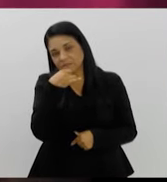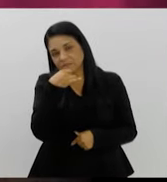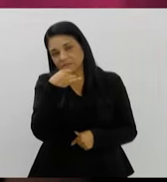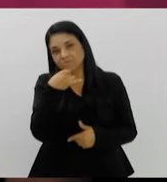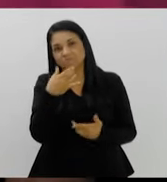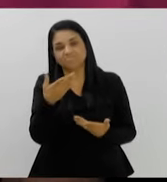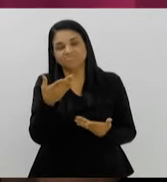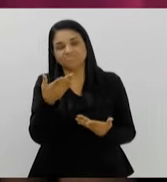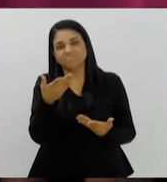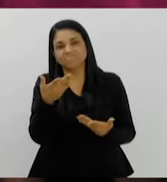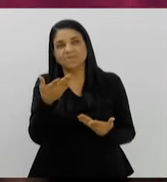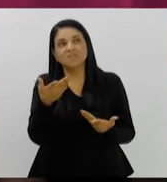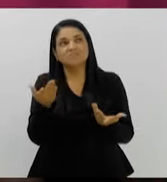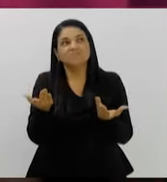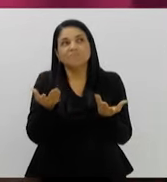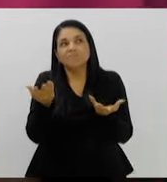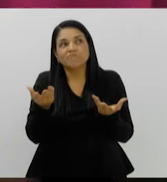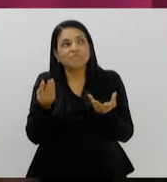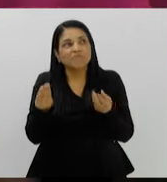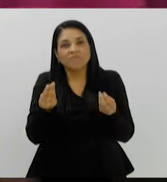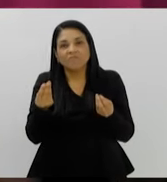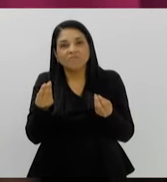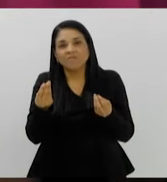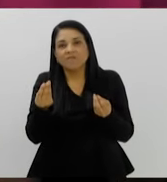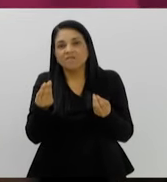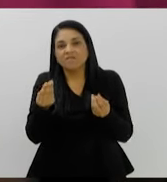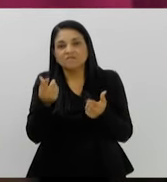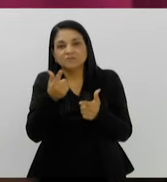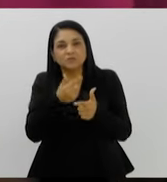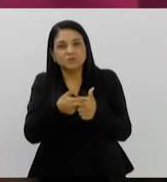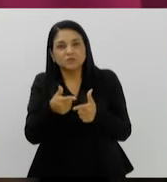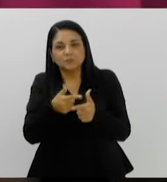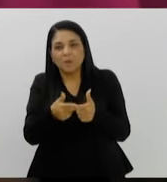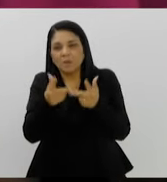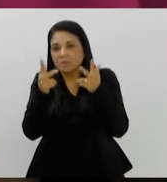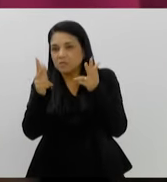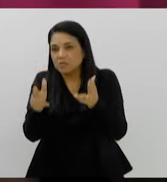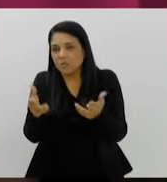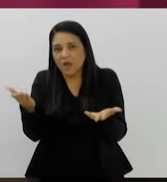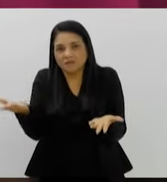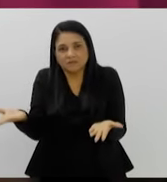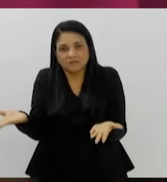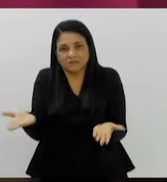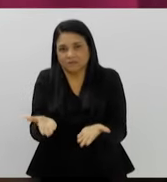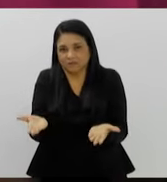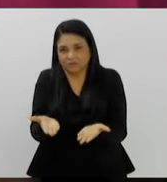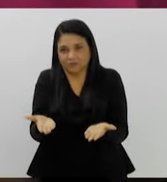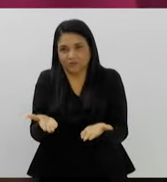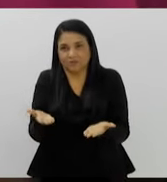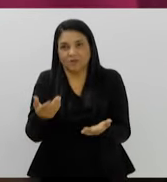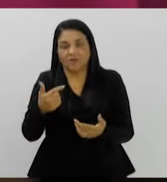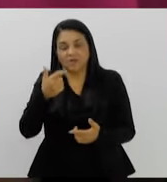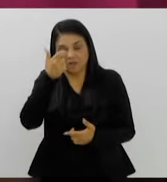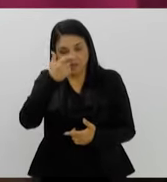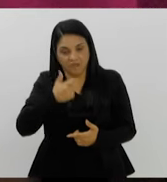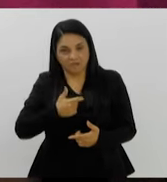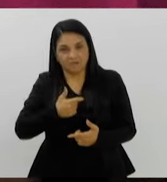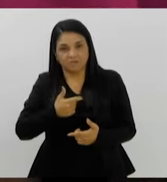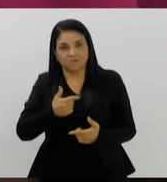é deparado aí com situações como essa que eu como presidente